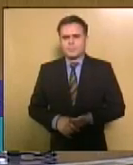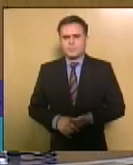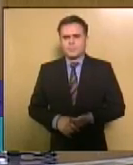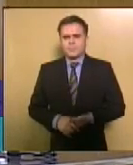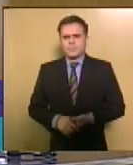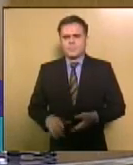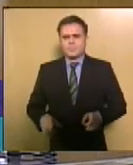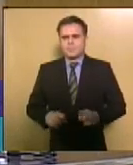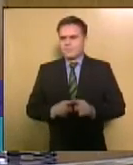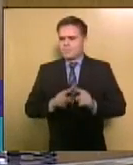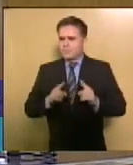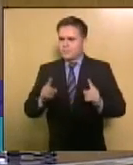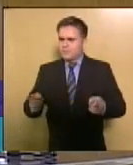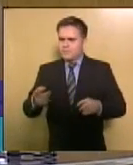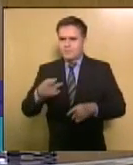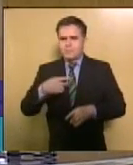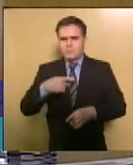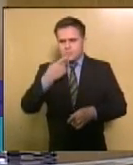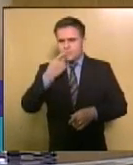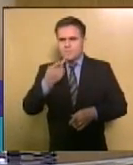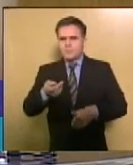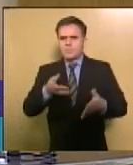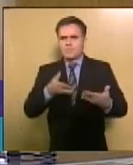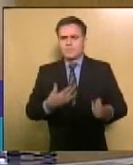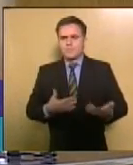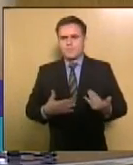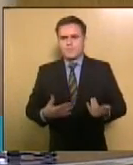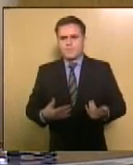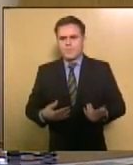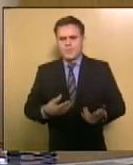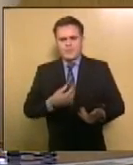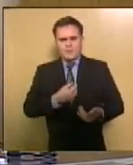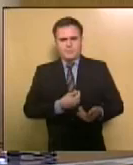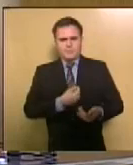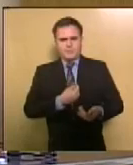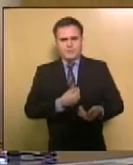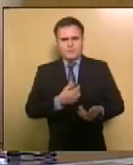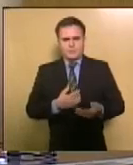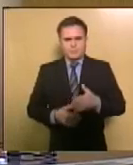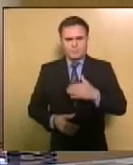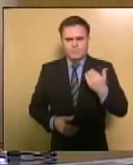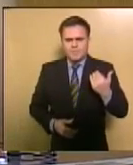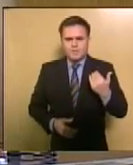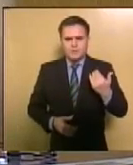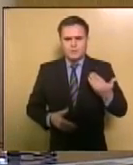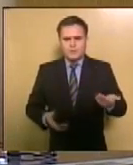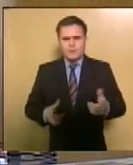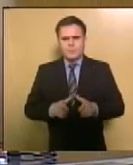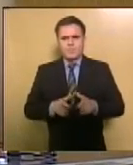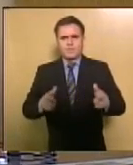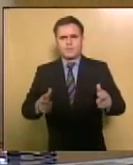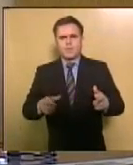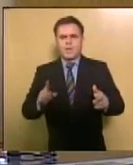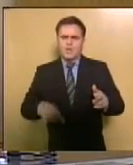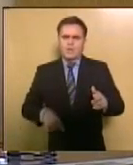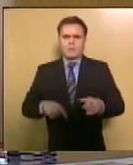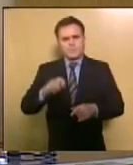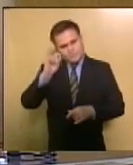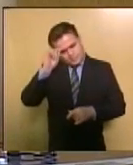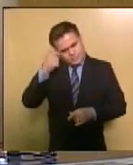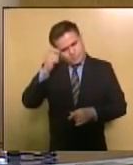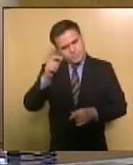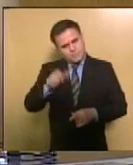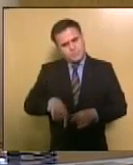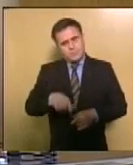mas quando a gente fala de juventude e vidas perdidas a gente não pode ignorar o fato de que a maior parte desses jovens são negros e